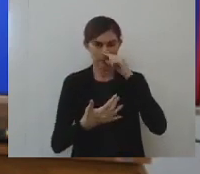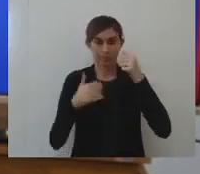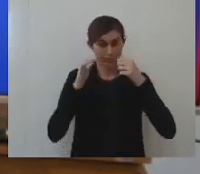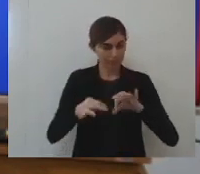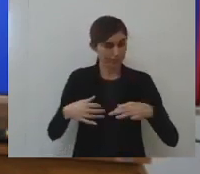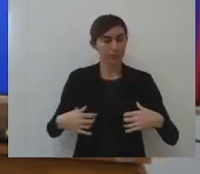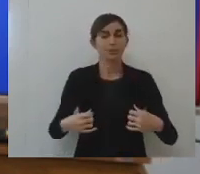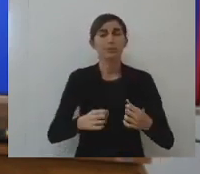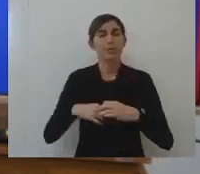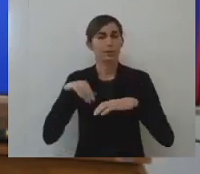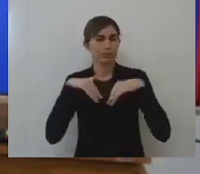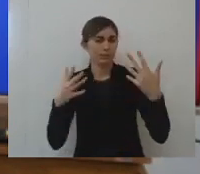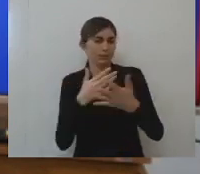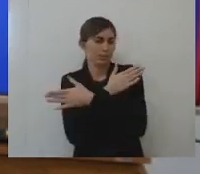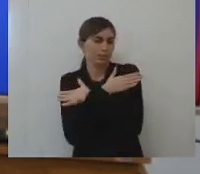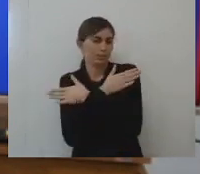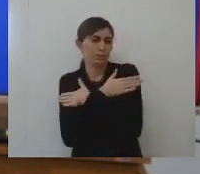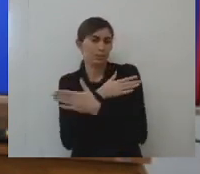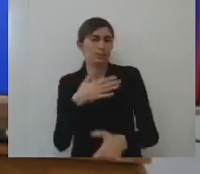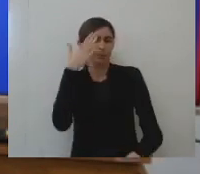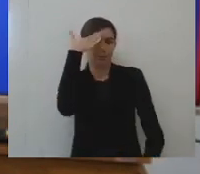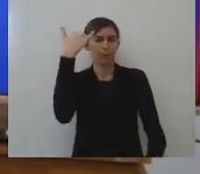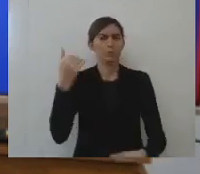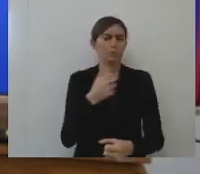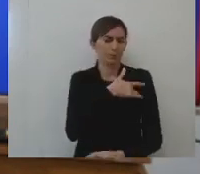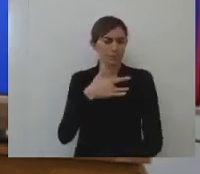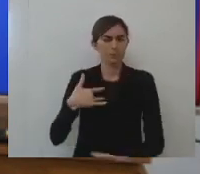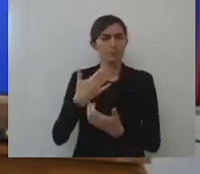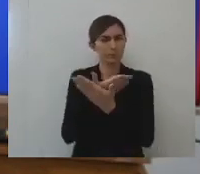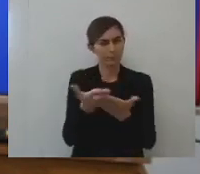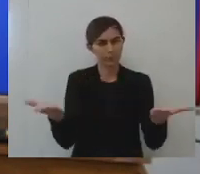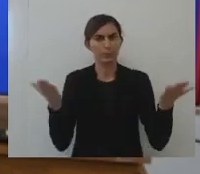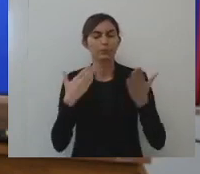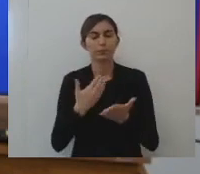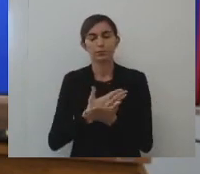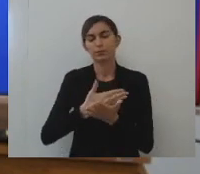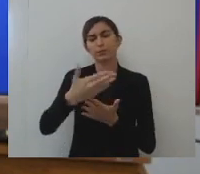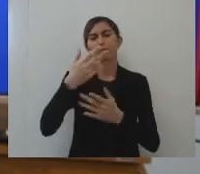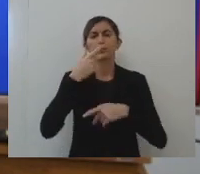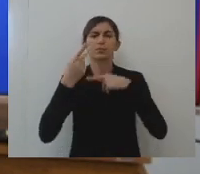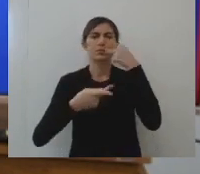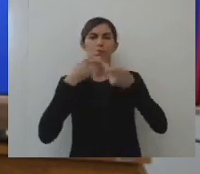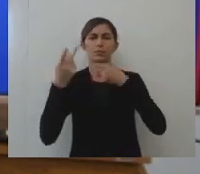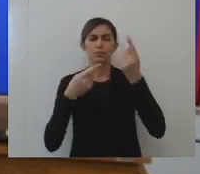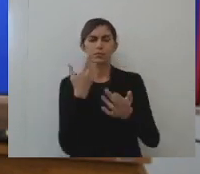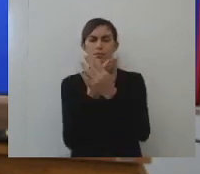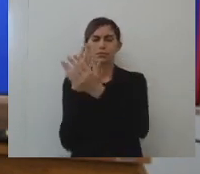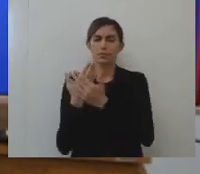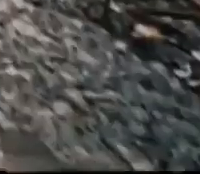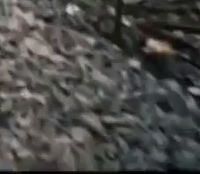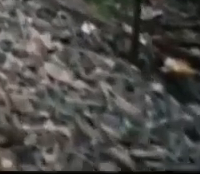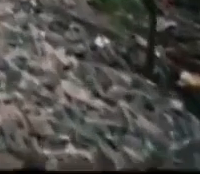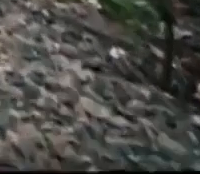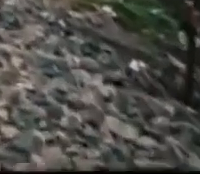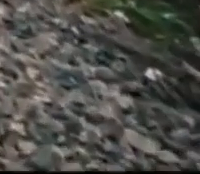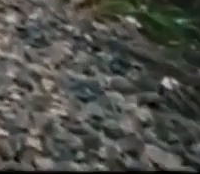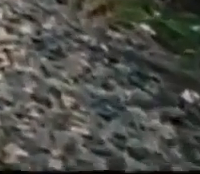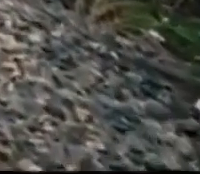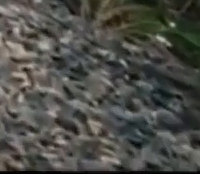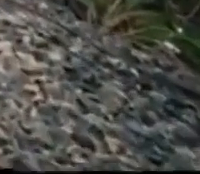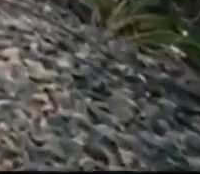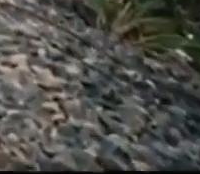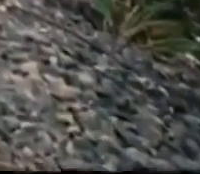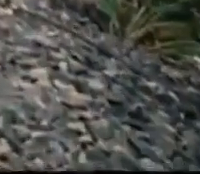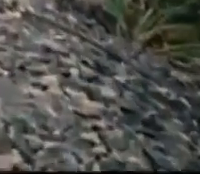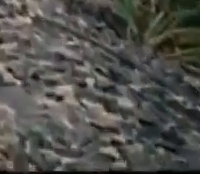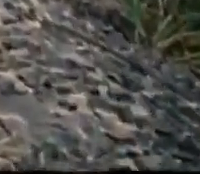certo? Então um abraço, sucesso e muita saúde para vocês. A gente vai começar falando nessa aula sobre o olhar sobre...